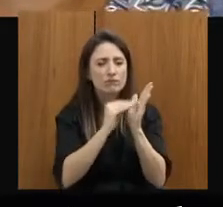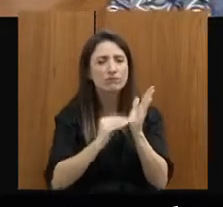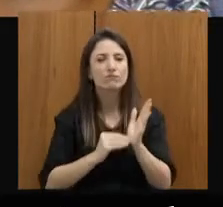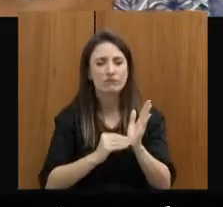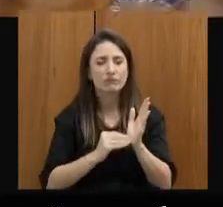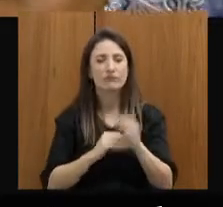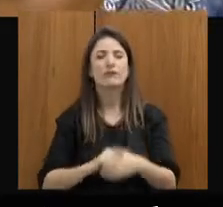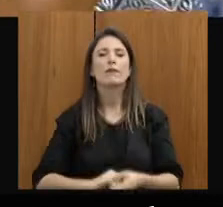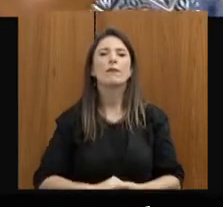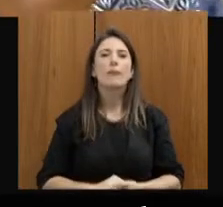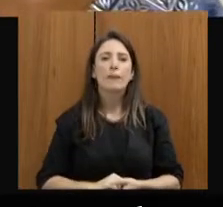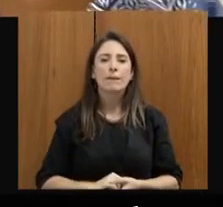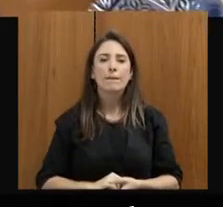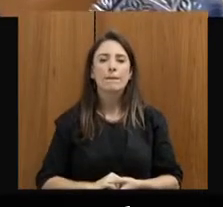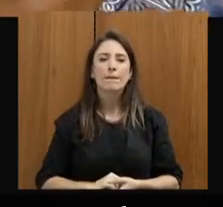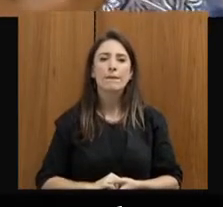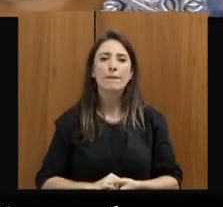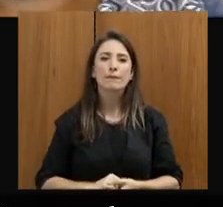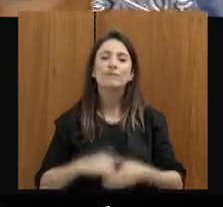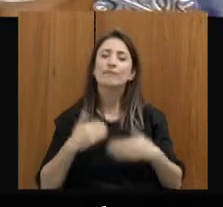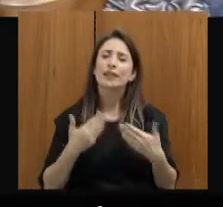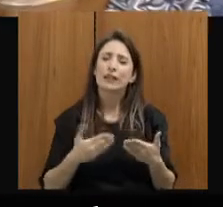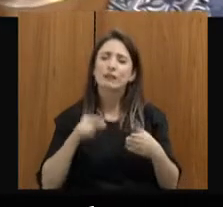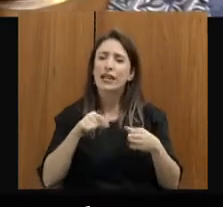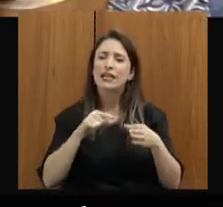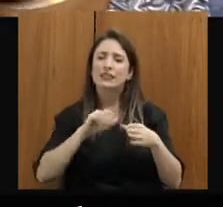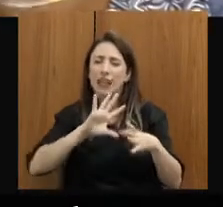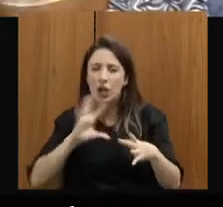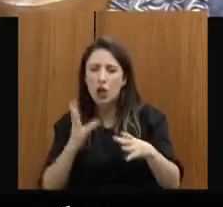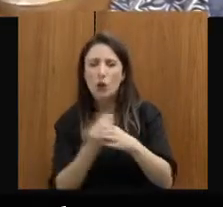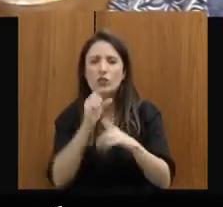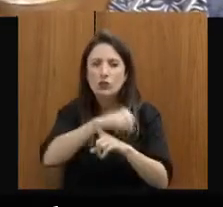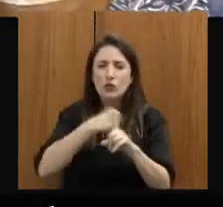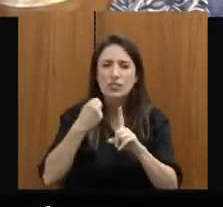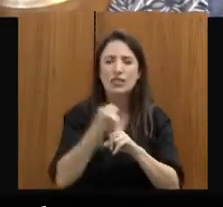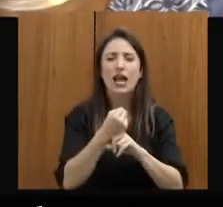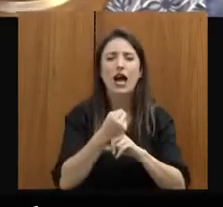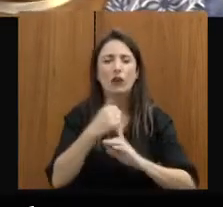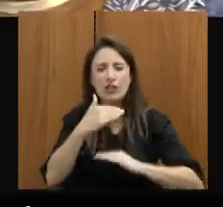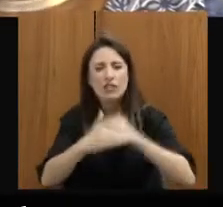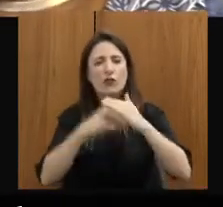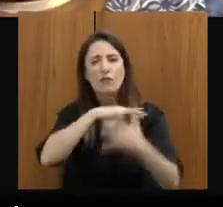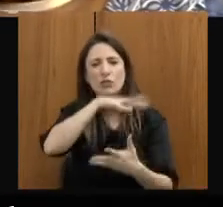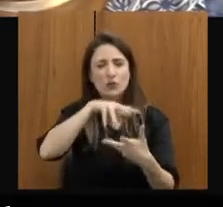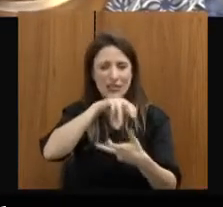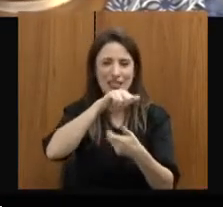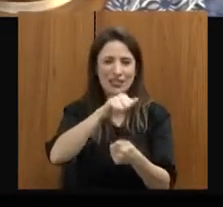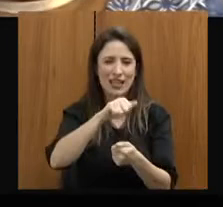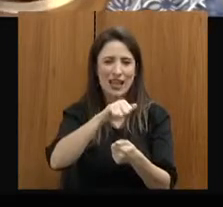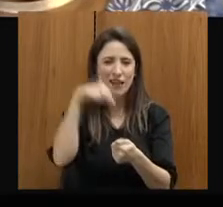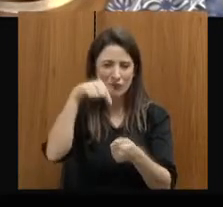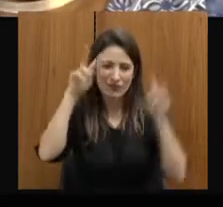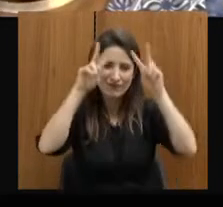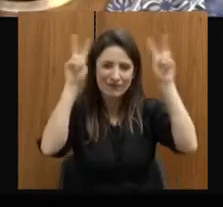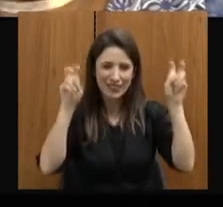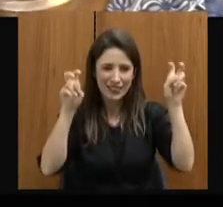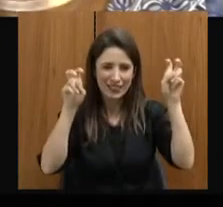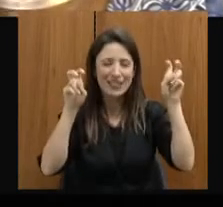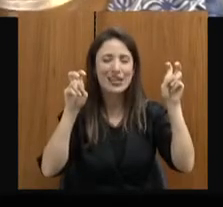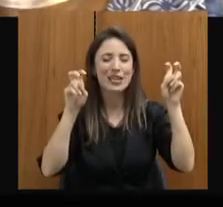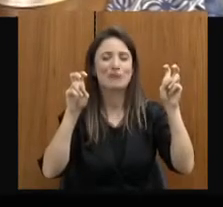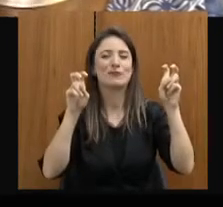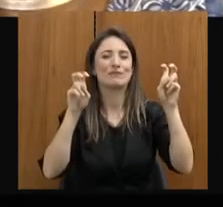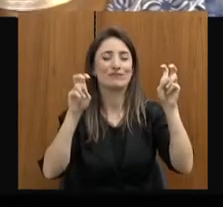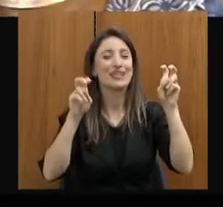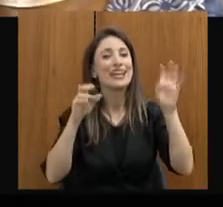E aí essa questão da inclusão social e desenvolvimento sustentável já me encaminhando para encerrar que eu tenho que nós temos várias